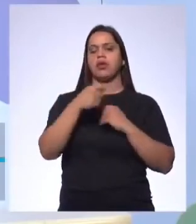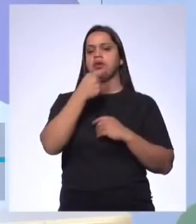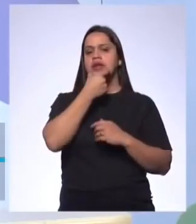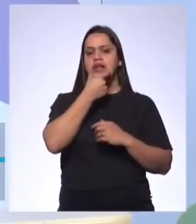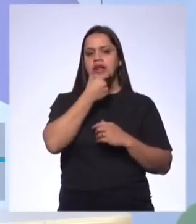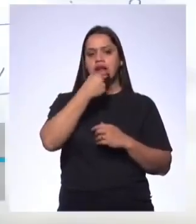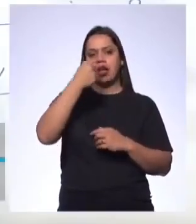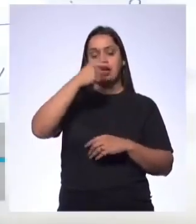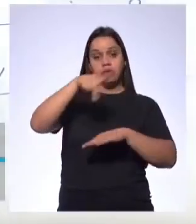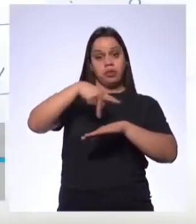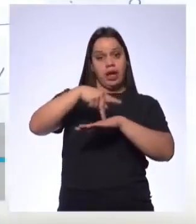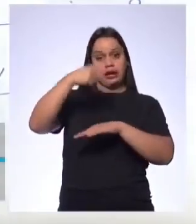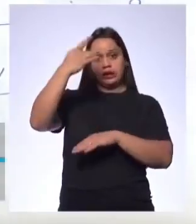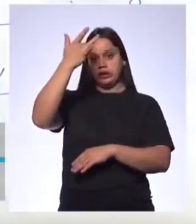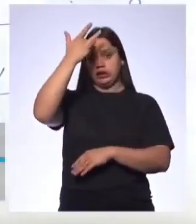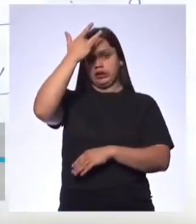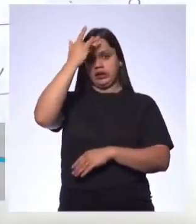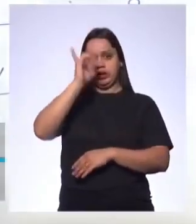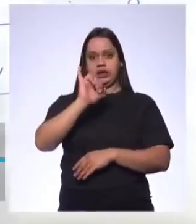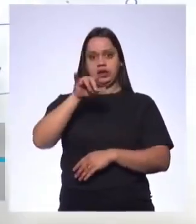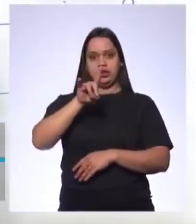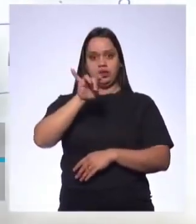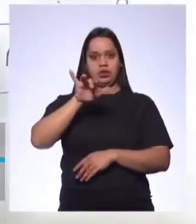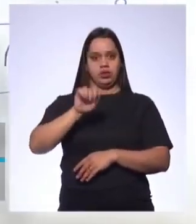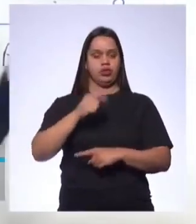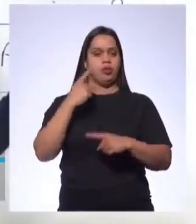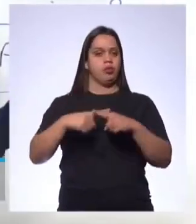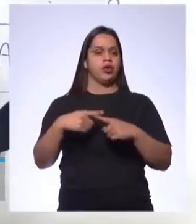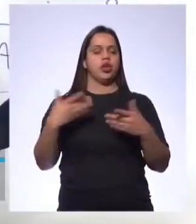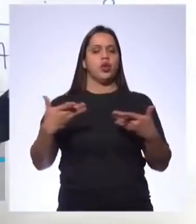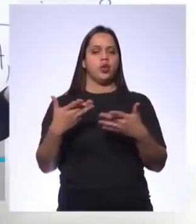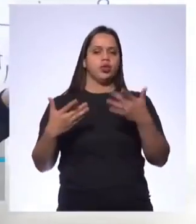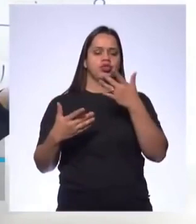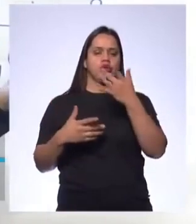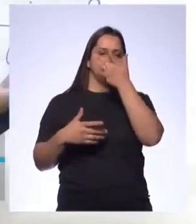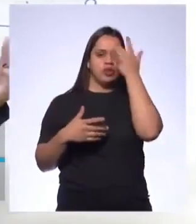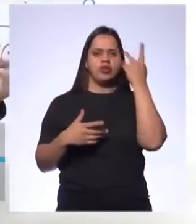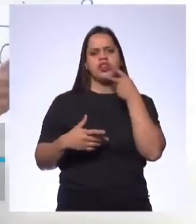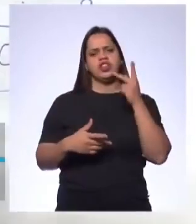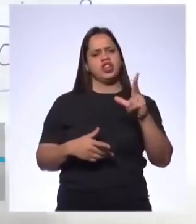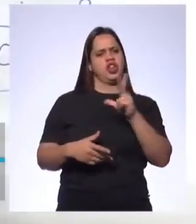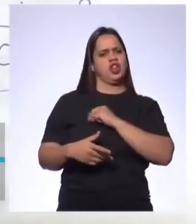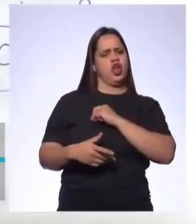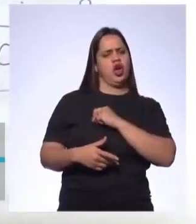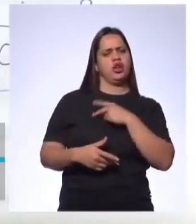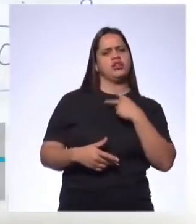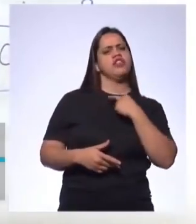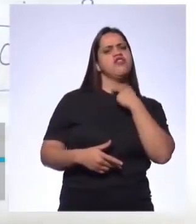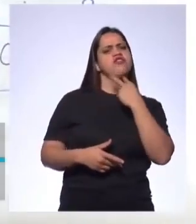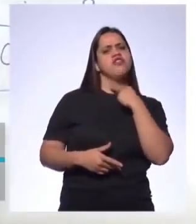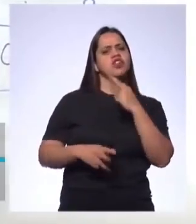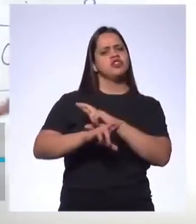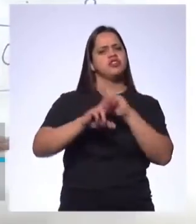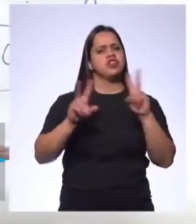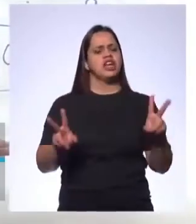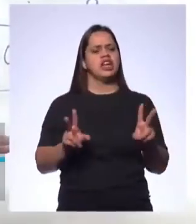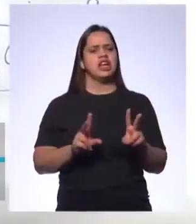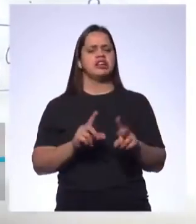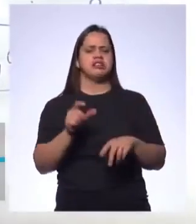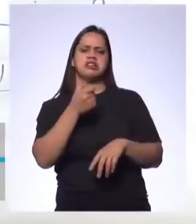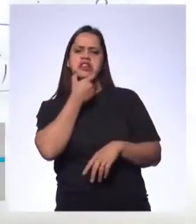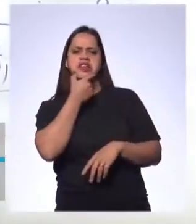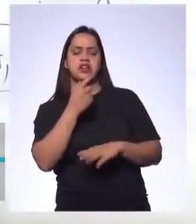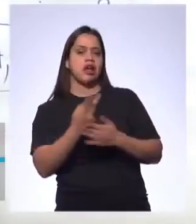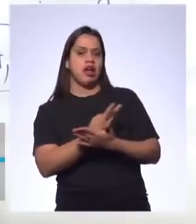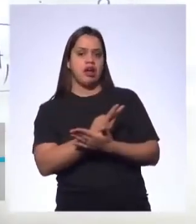né? Isso. Hoje em dia, as pessoas ficam falando assim, nossa, essa pronúncia é diferente, essa pronúncia é isso, nossa, esse inglês está